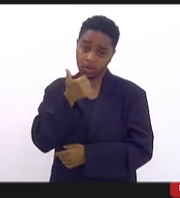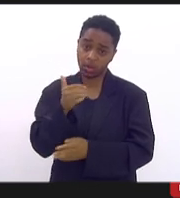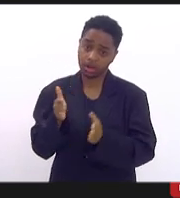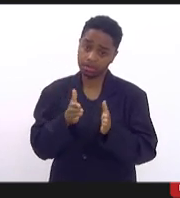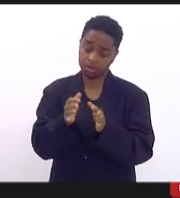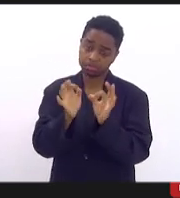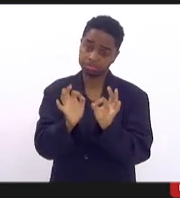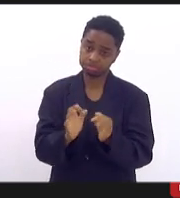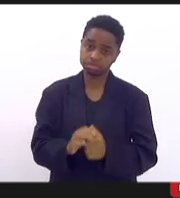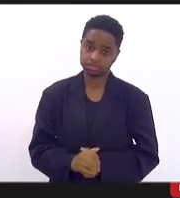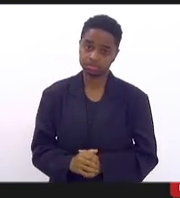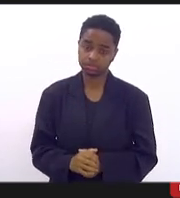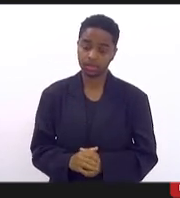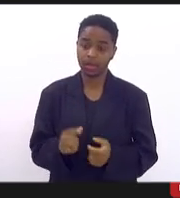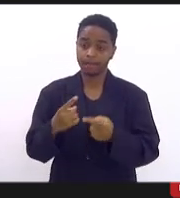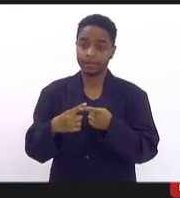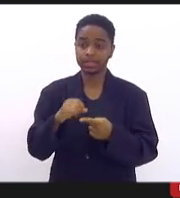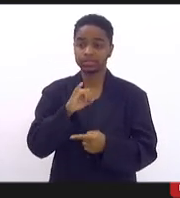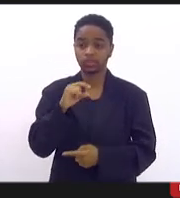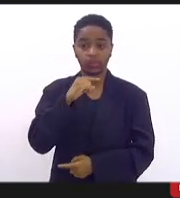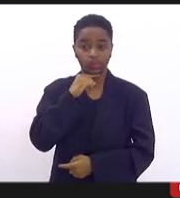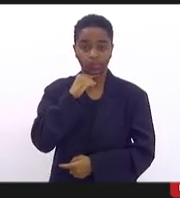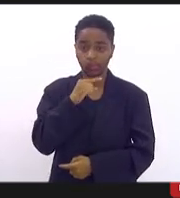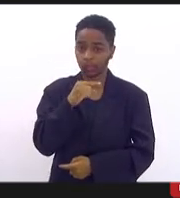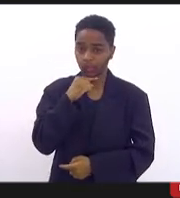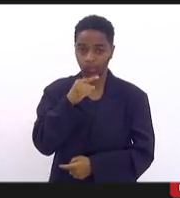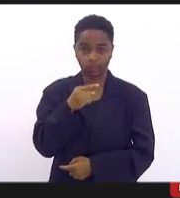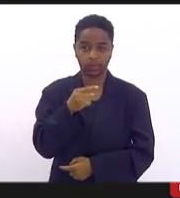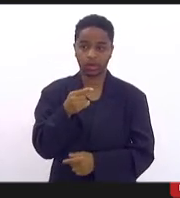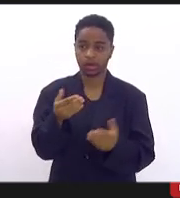esse. Se a gente não tem condição